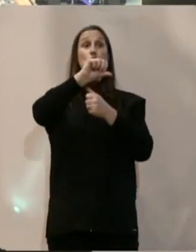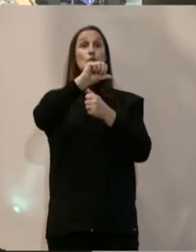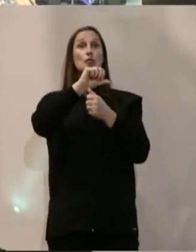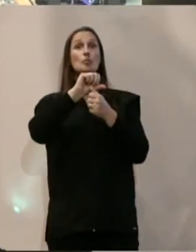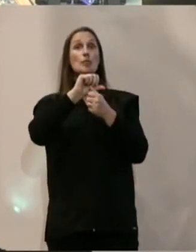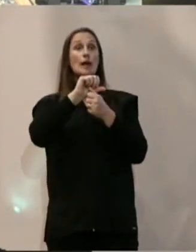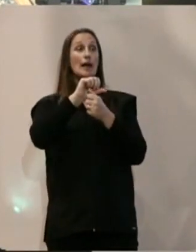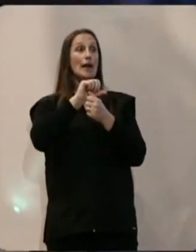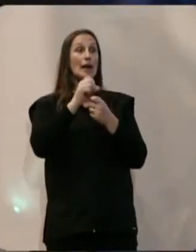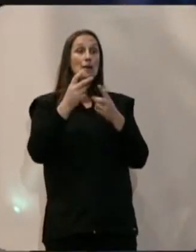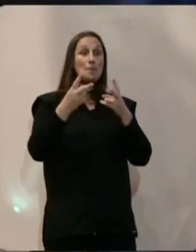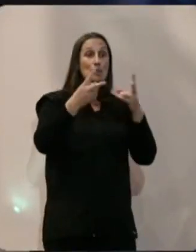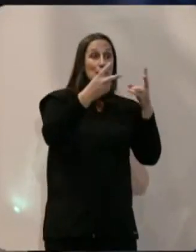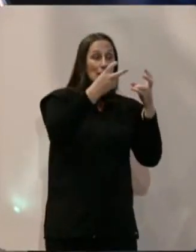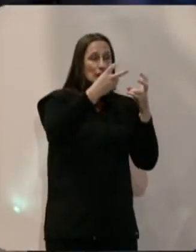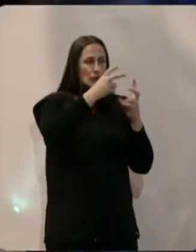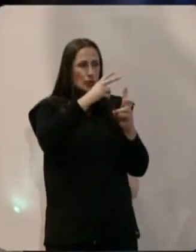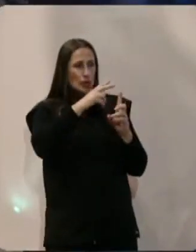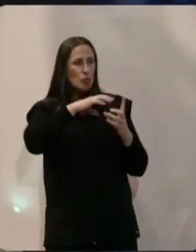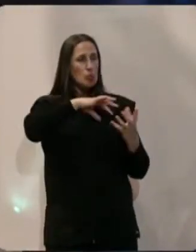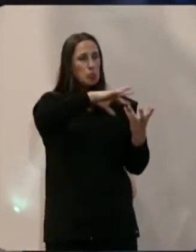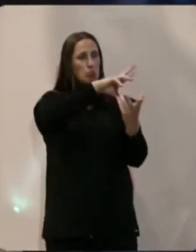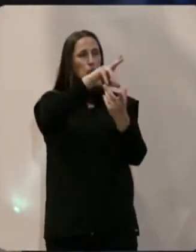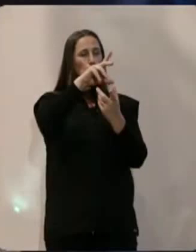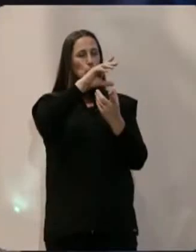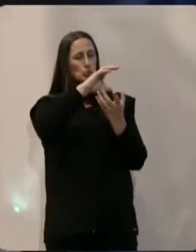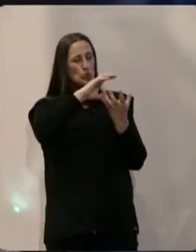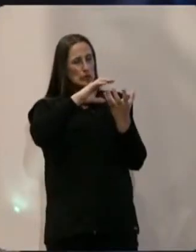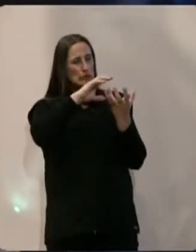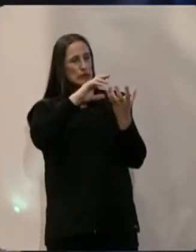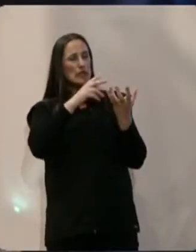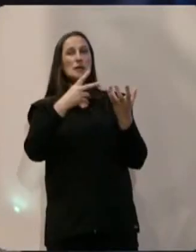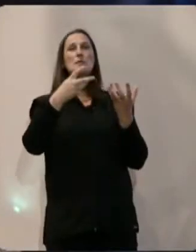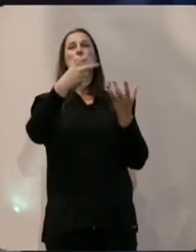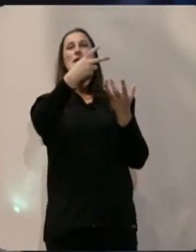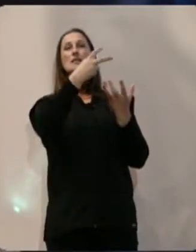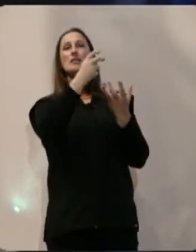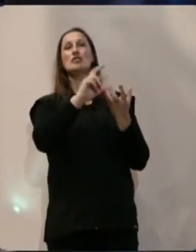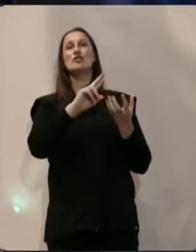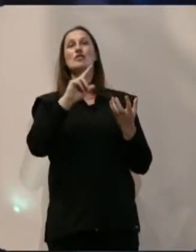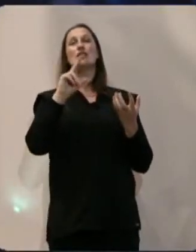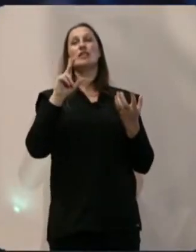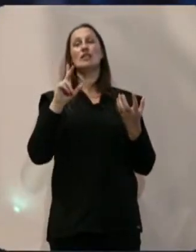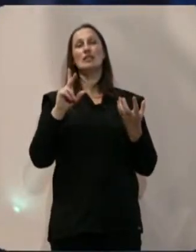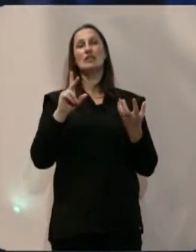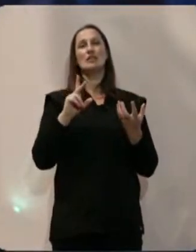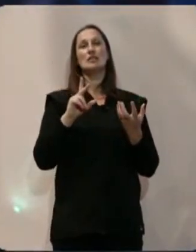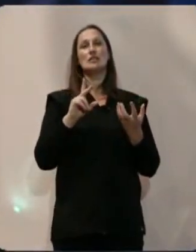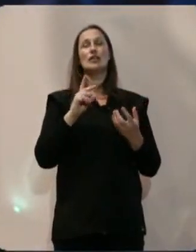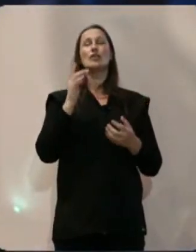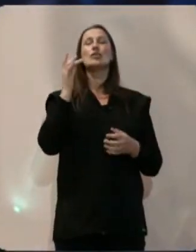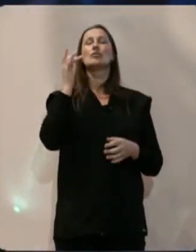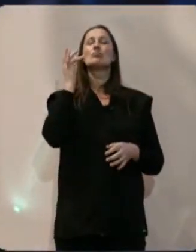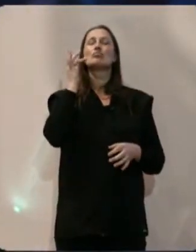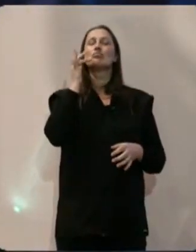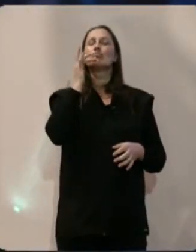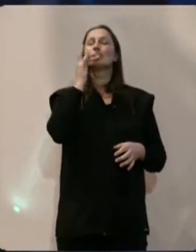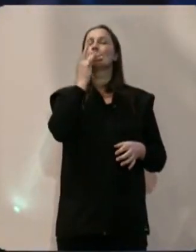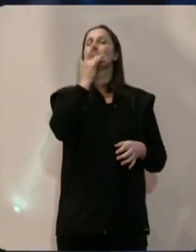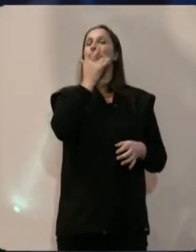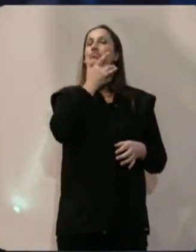pode pedir tudo, você vai ver. E é tão gostoso porque o Espírito de Deus